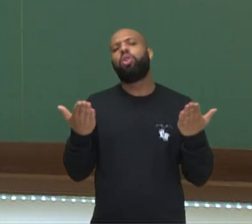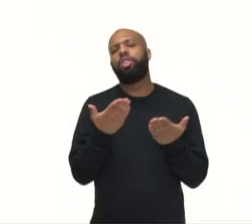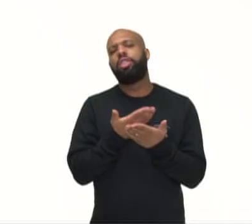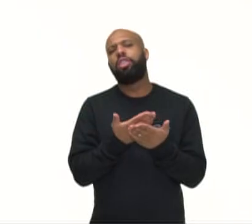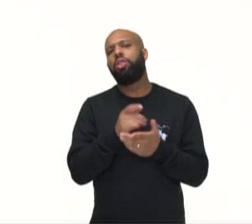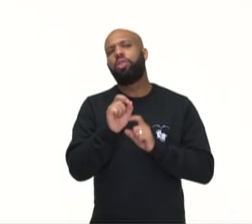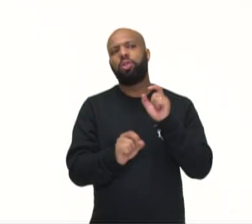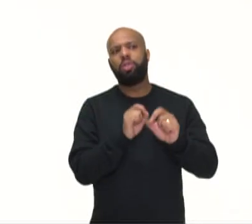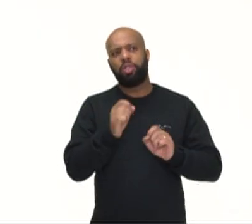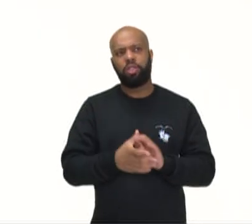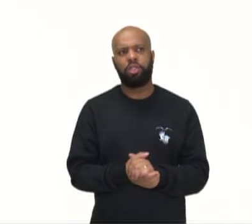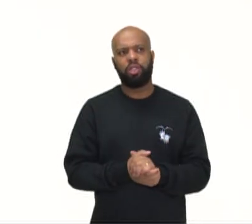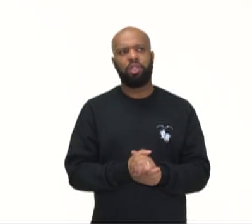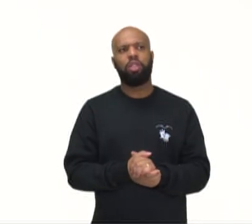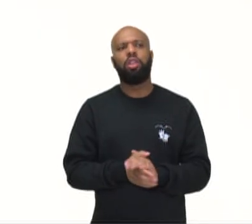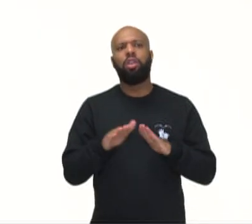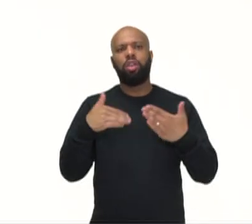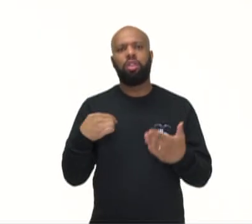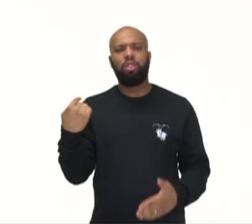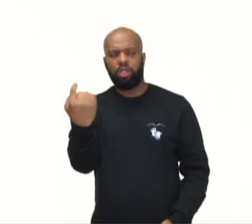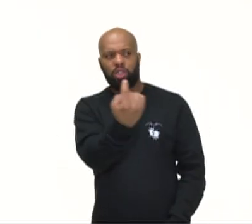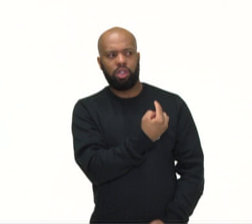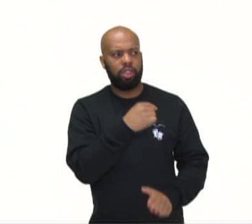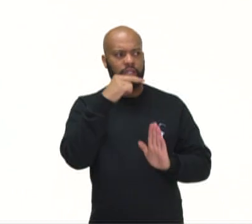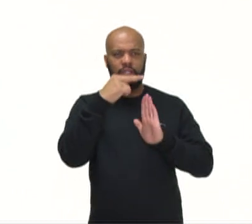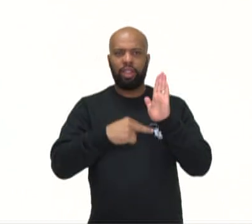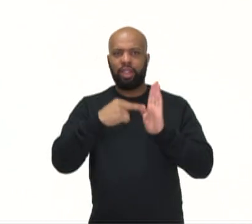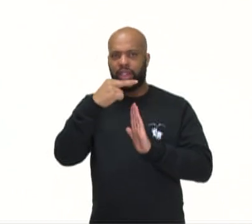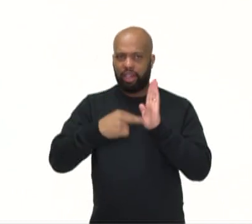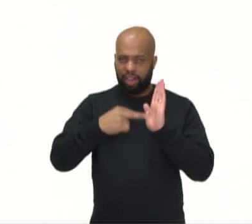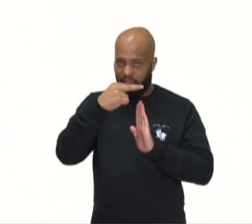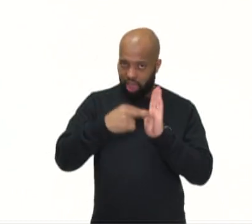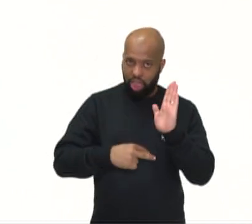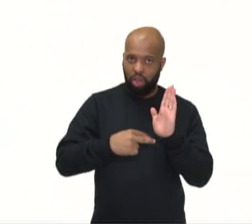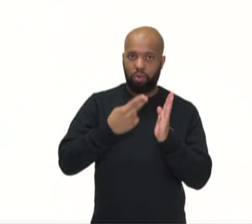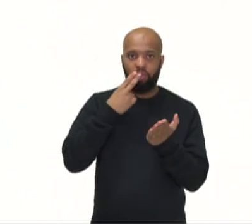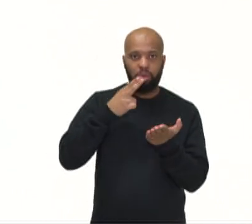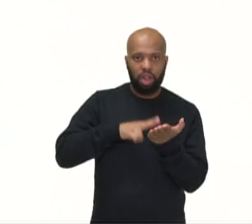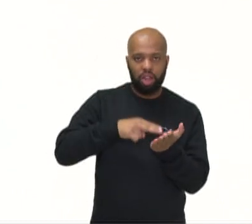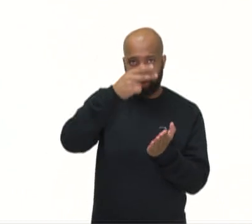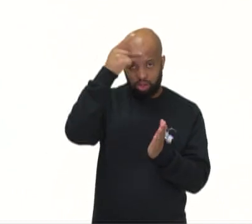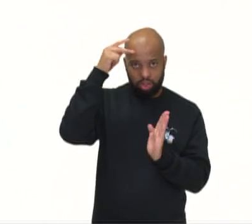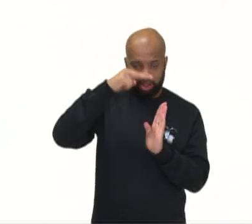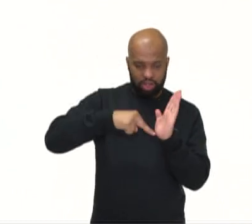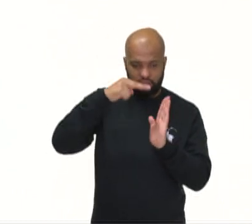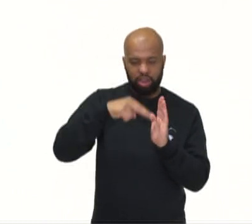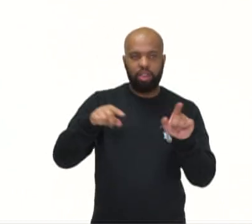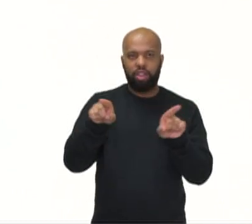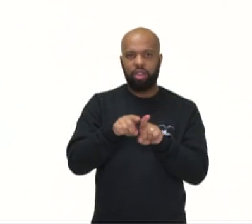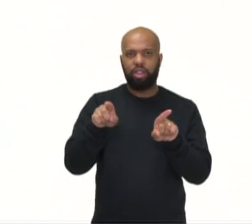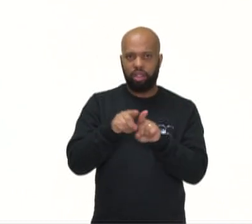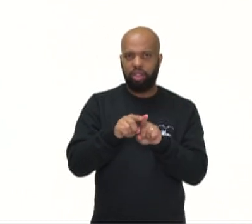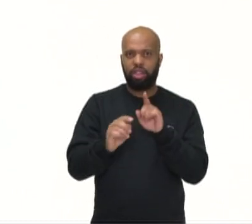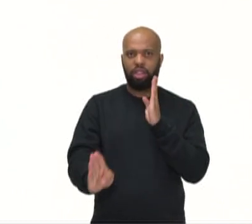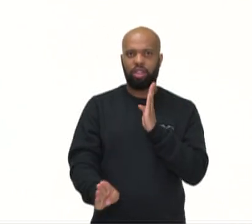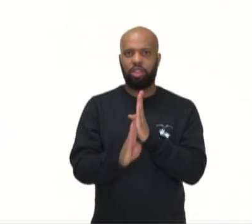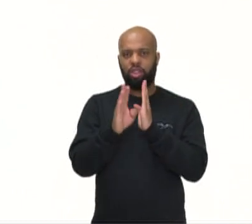hoje? Então, a gente leu uma carta do leitor, identificamos